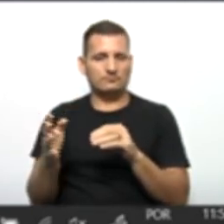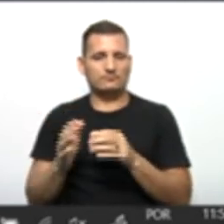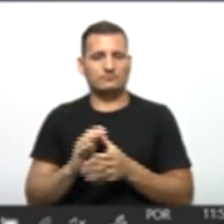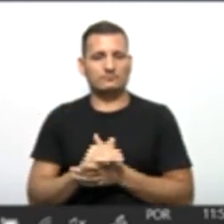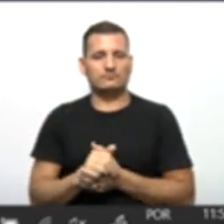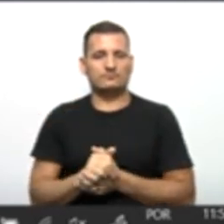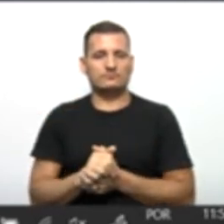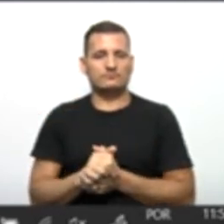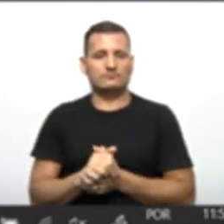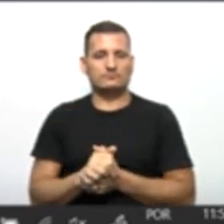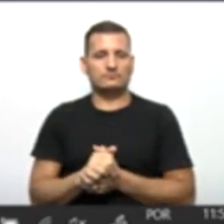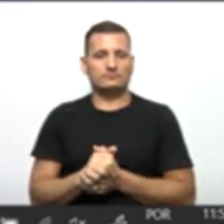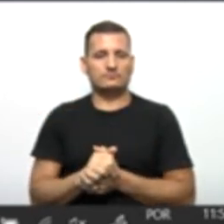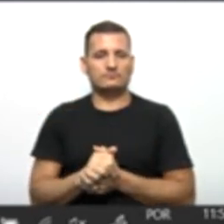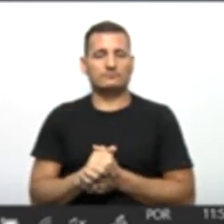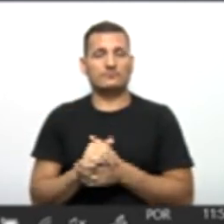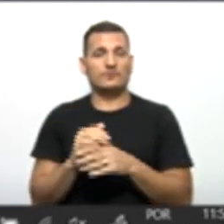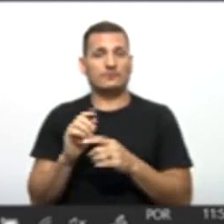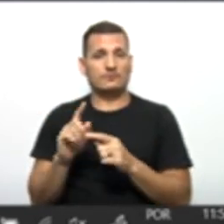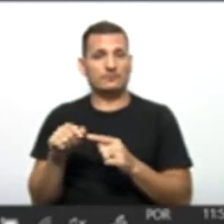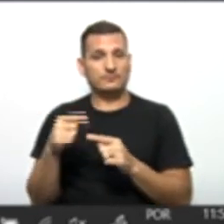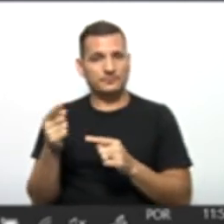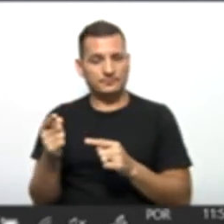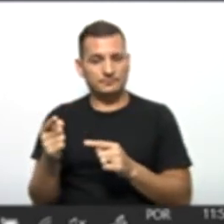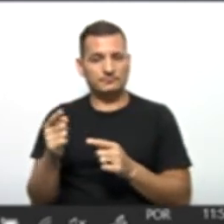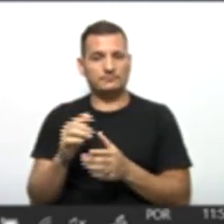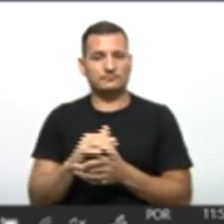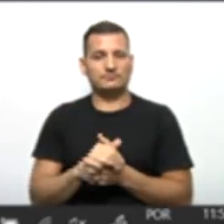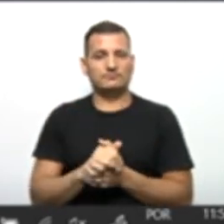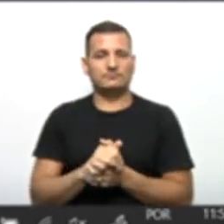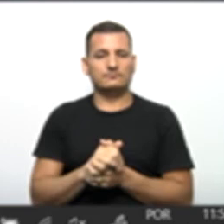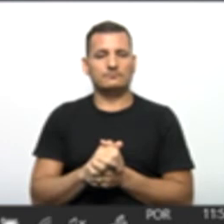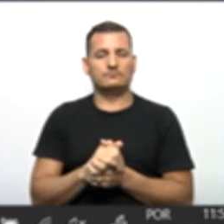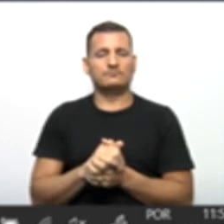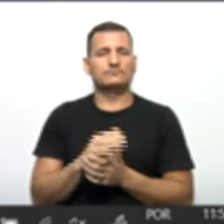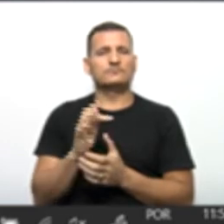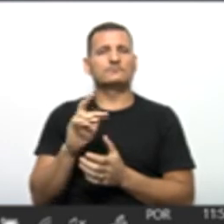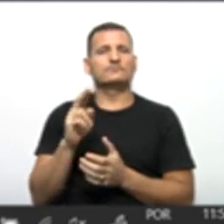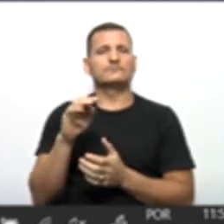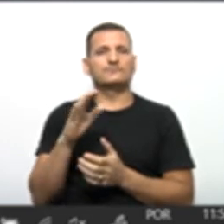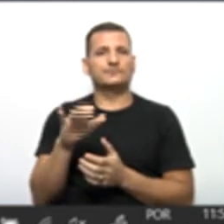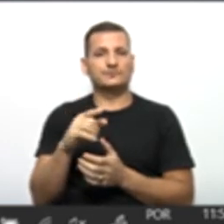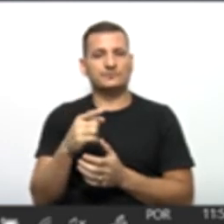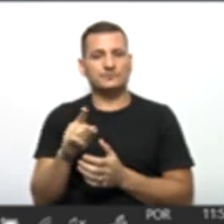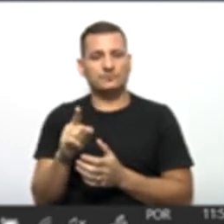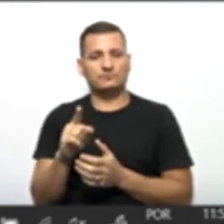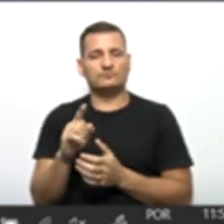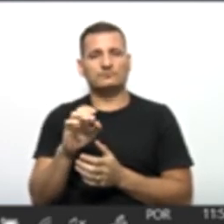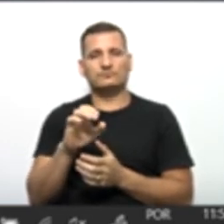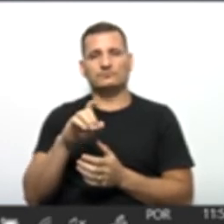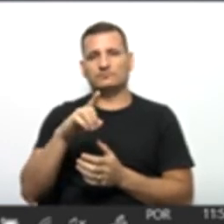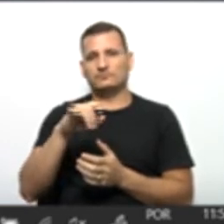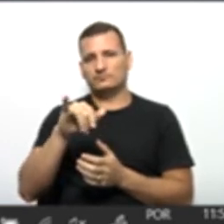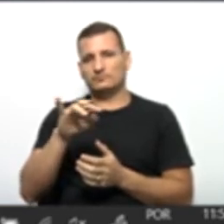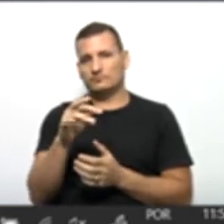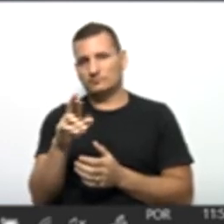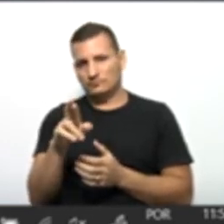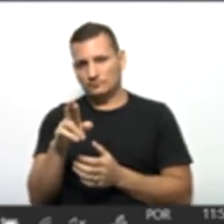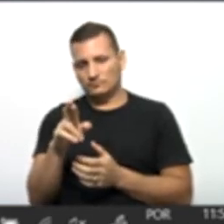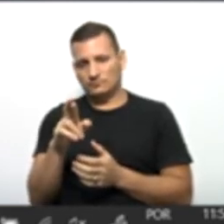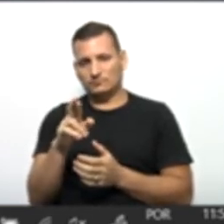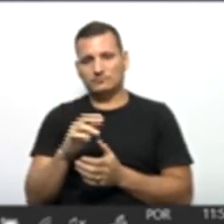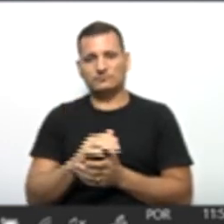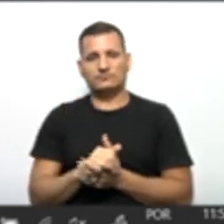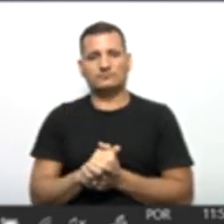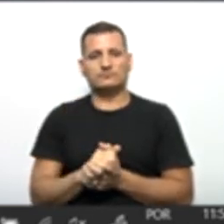depois disso nós criamos a função editar contato então eu criei um contato 11